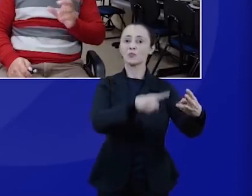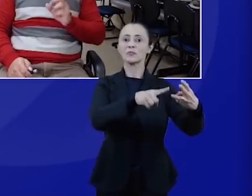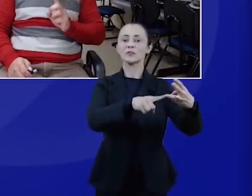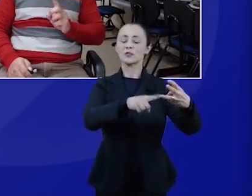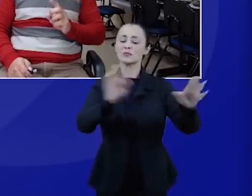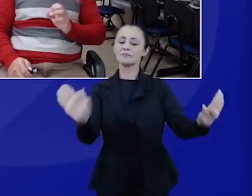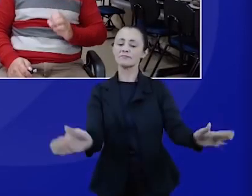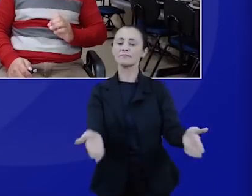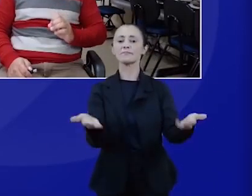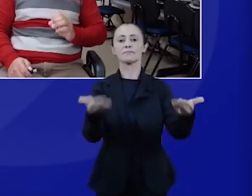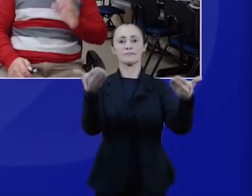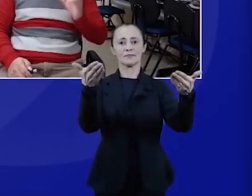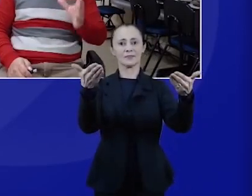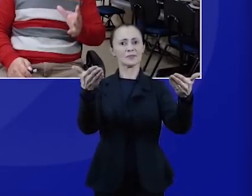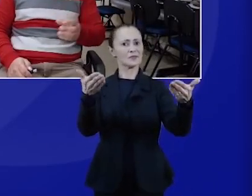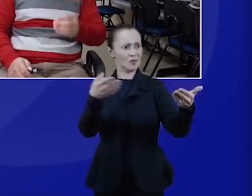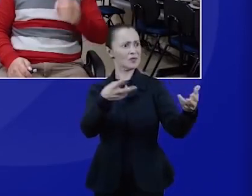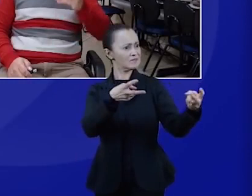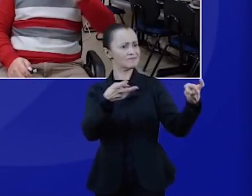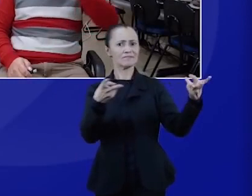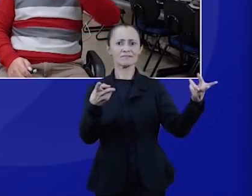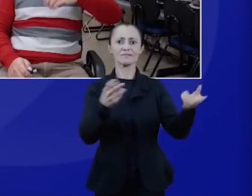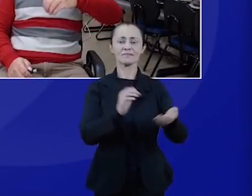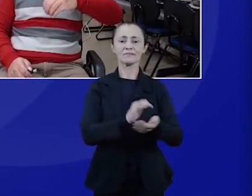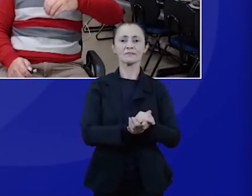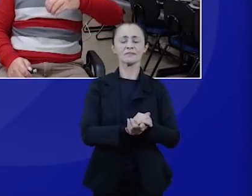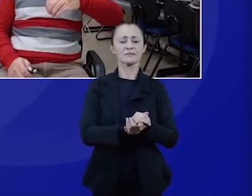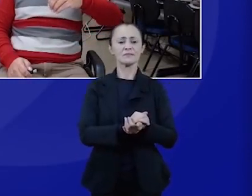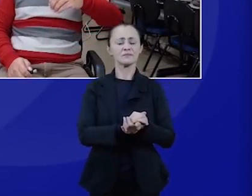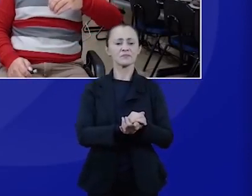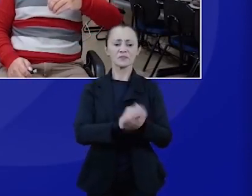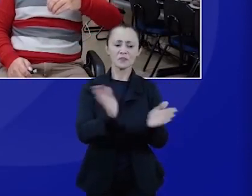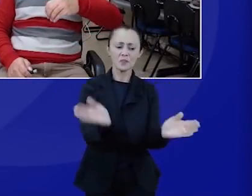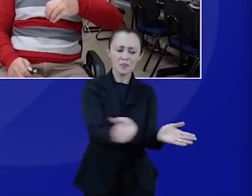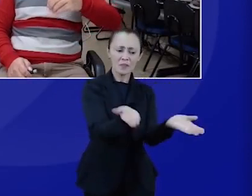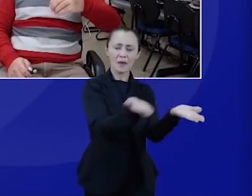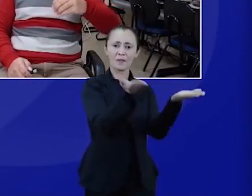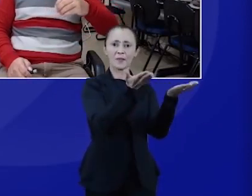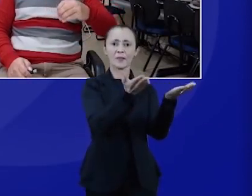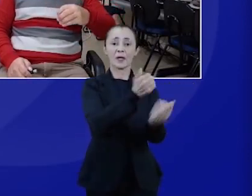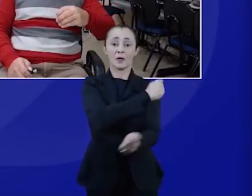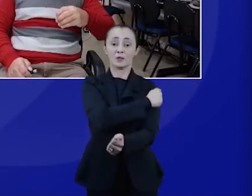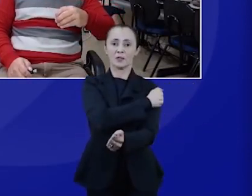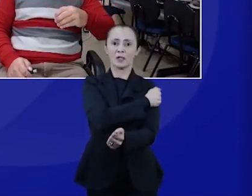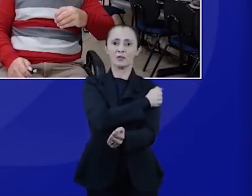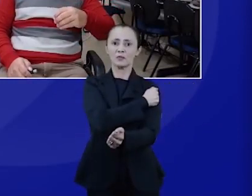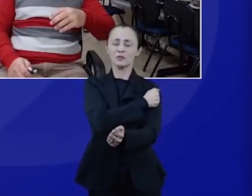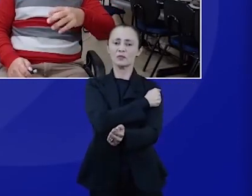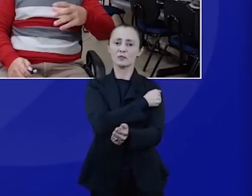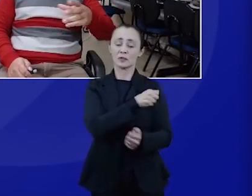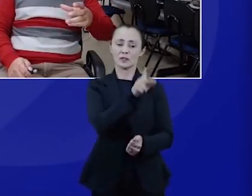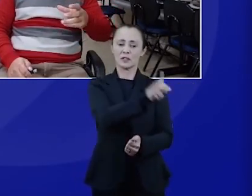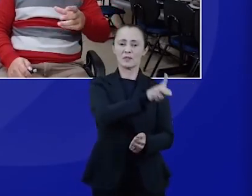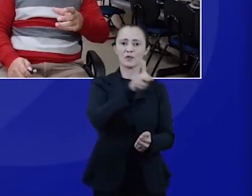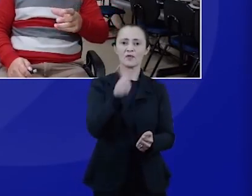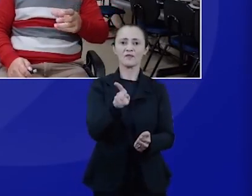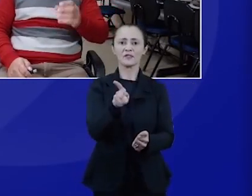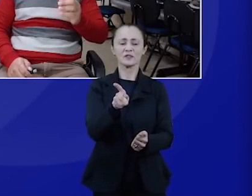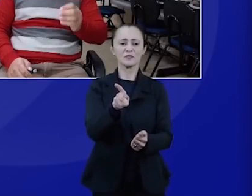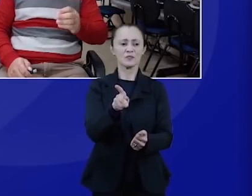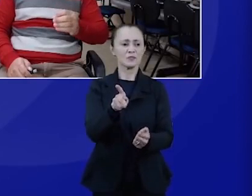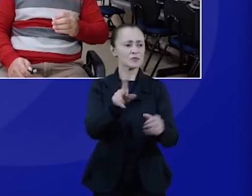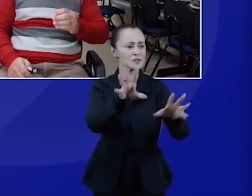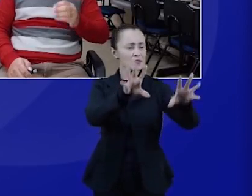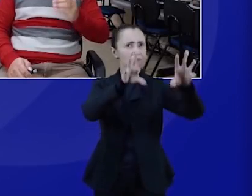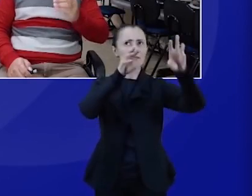favorecer condições. Olha que interessante, favorecer condições para que os alunos e professores apropriem-se